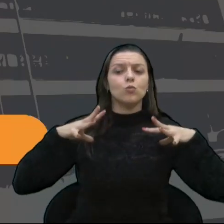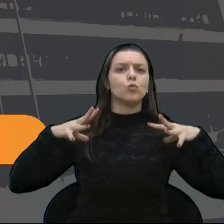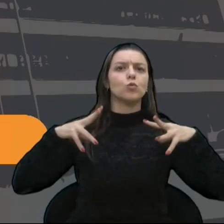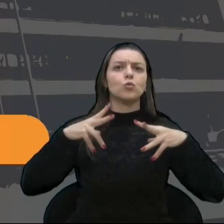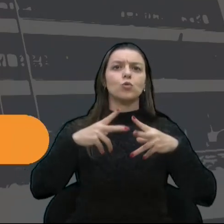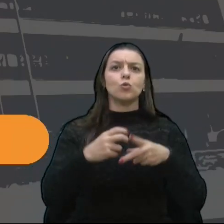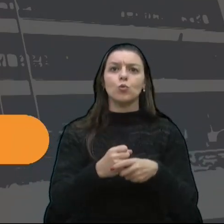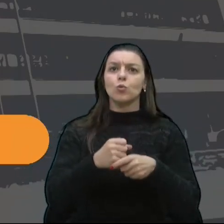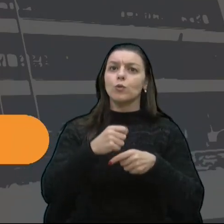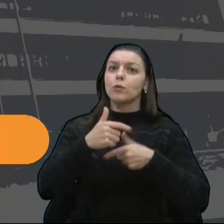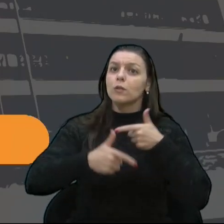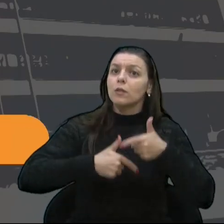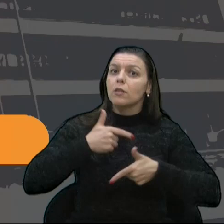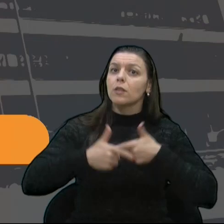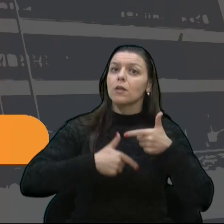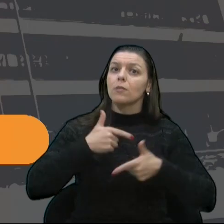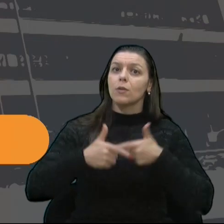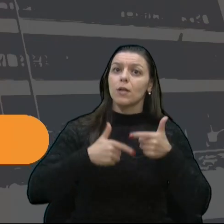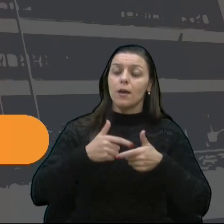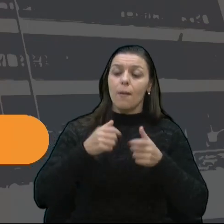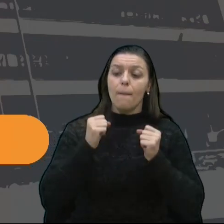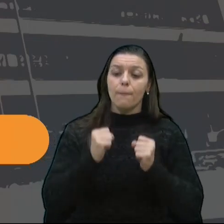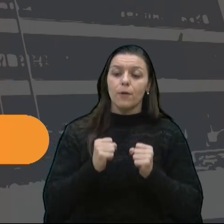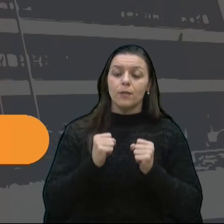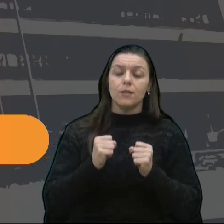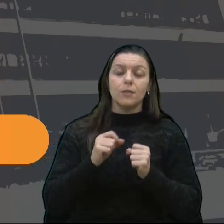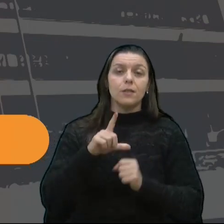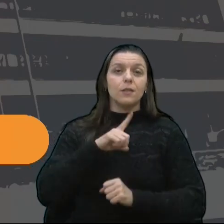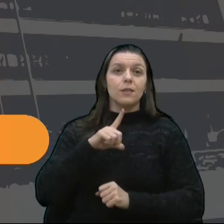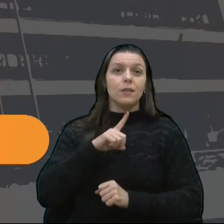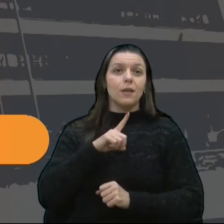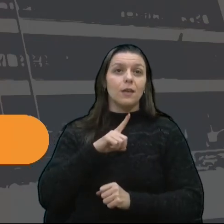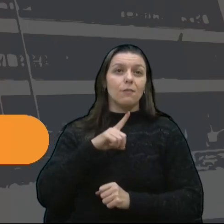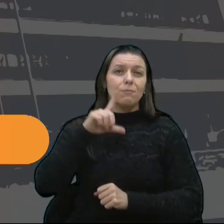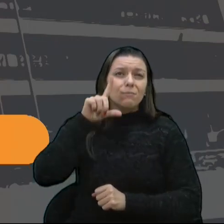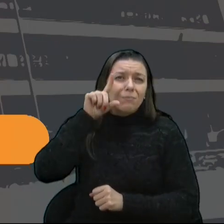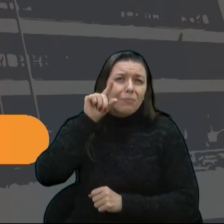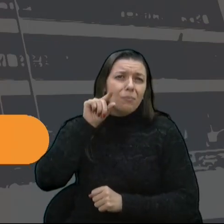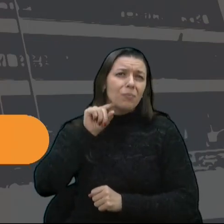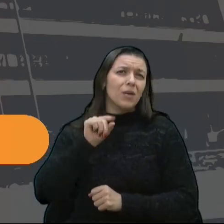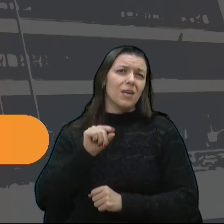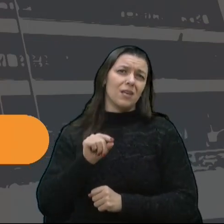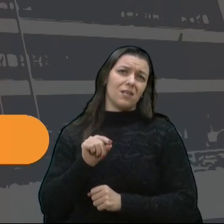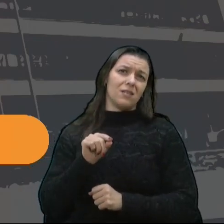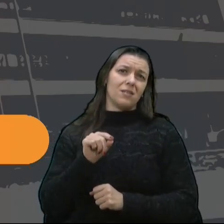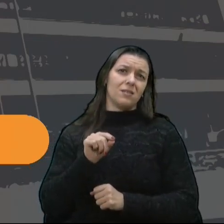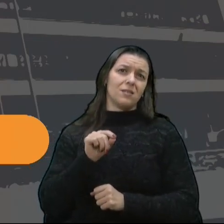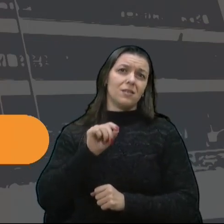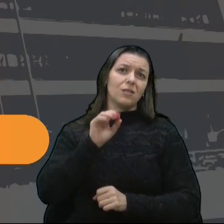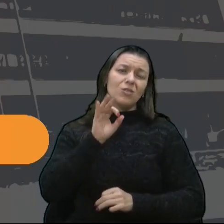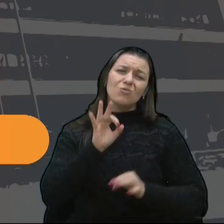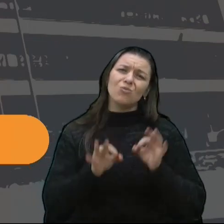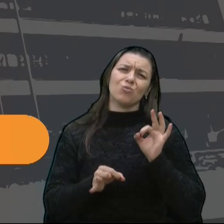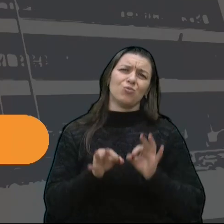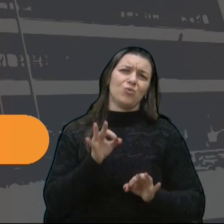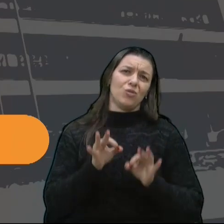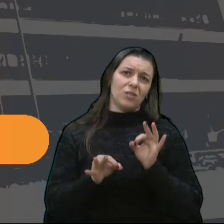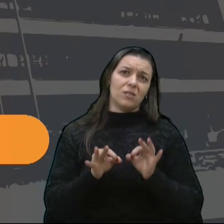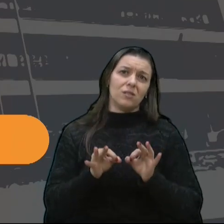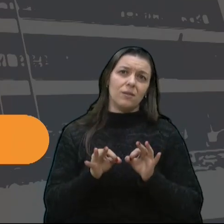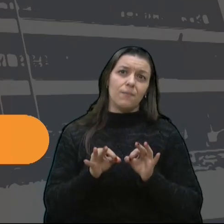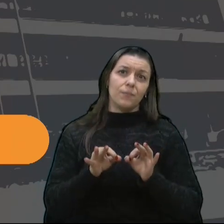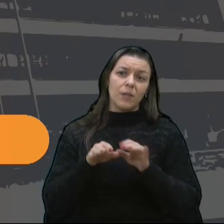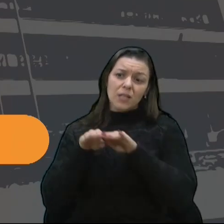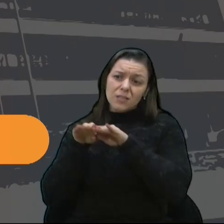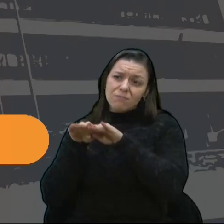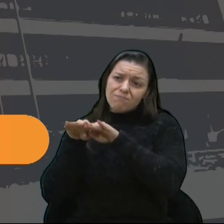realmente trabalhar para que a gente possa ter um mundo menos injusto. Não penso nem tanto no mais